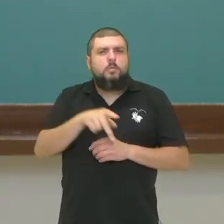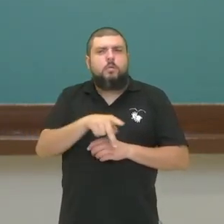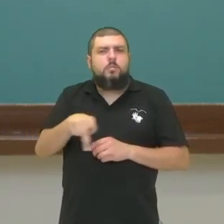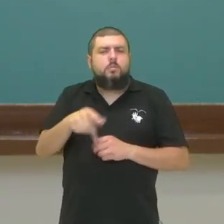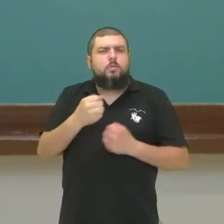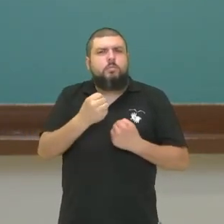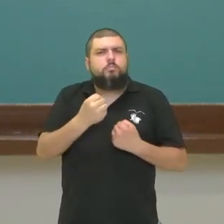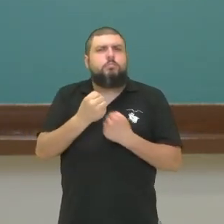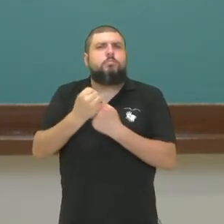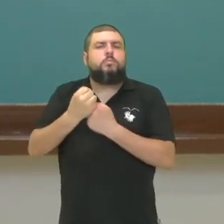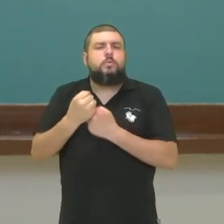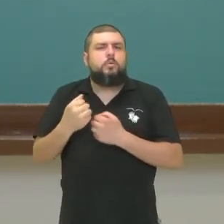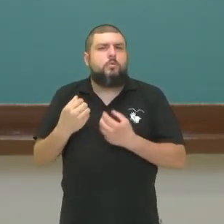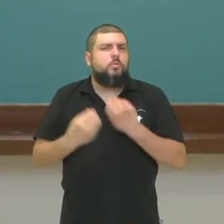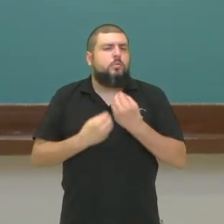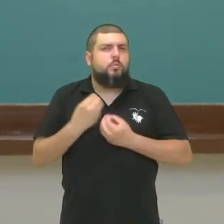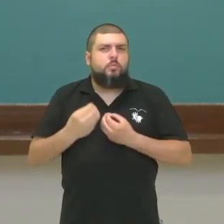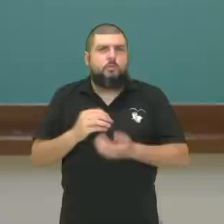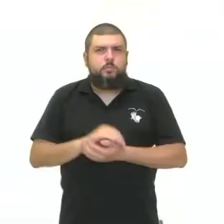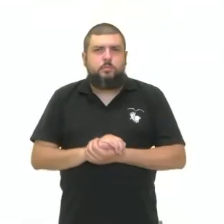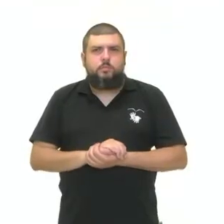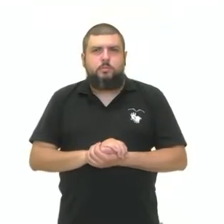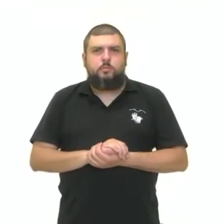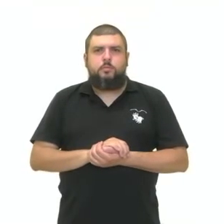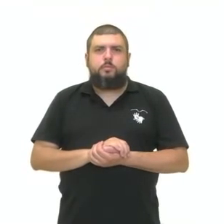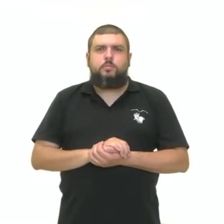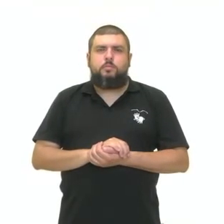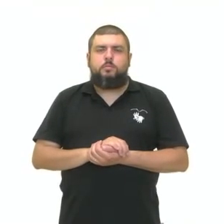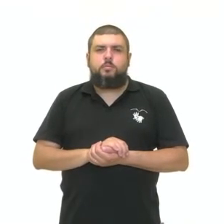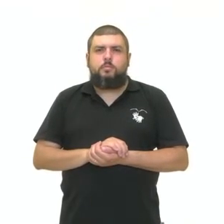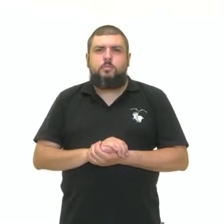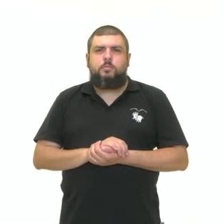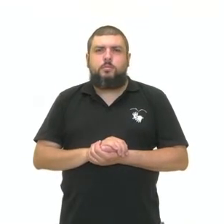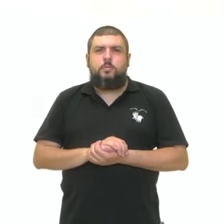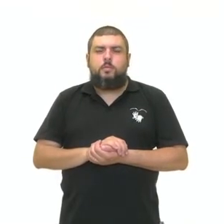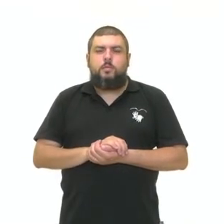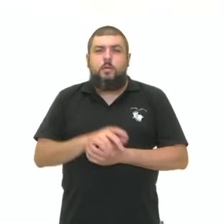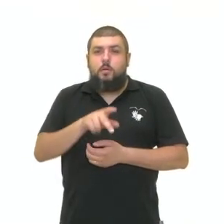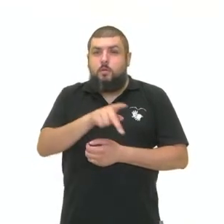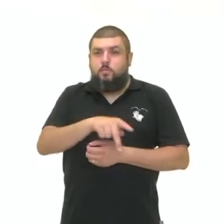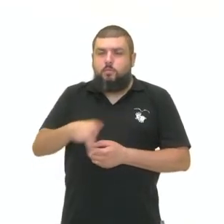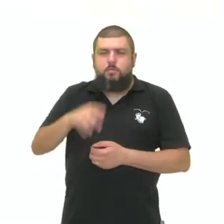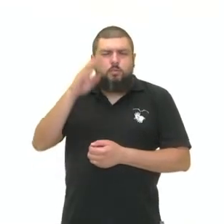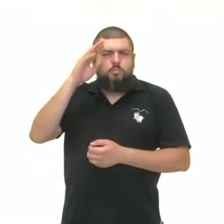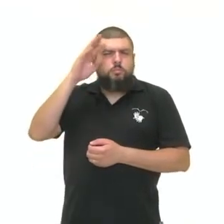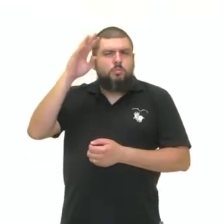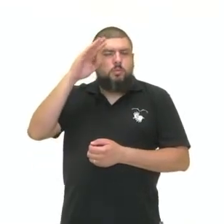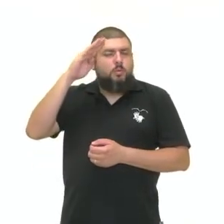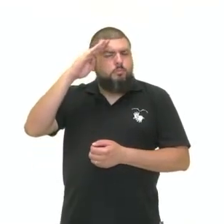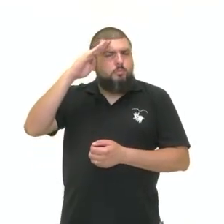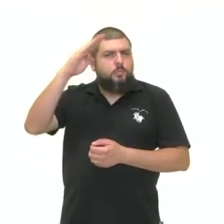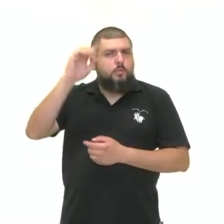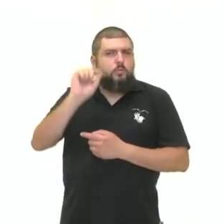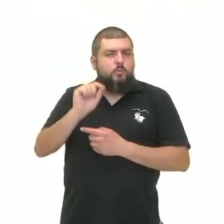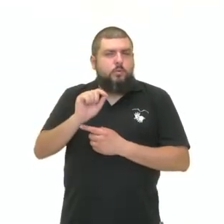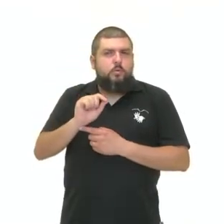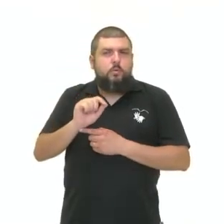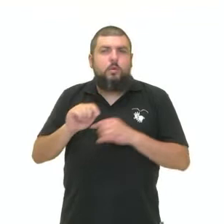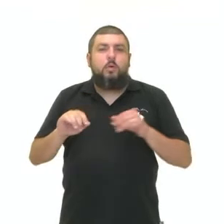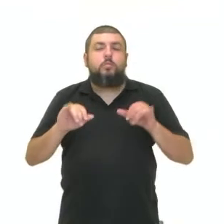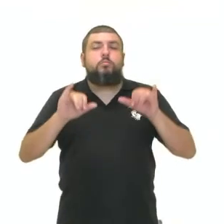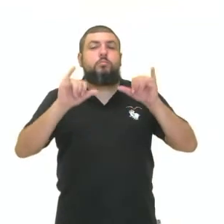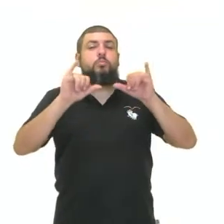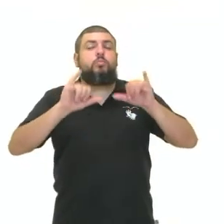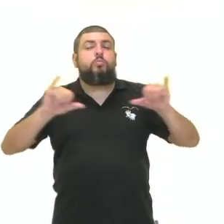dessa iniciativa, desse curso? Resposta: a ideia central defendida pelo professor é que as notícias não podem